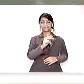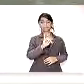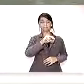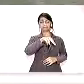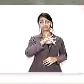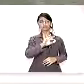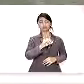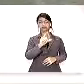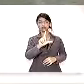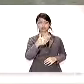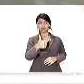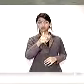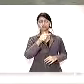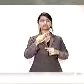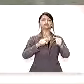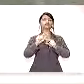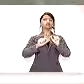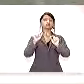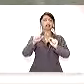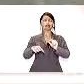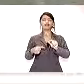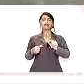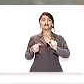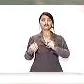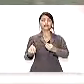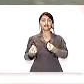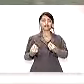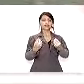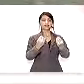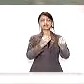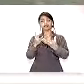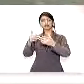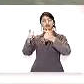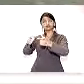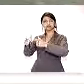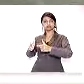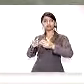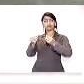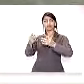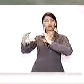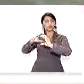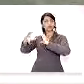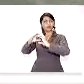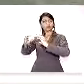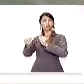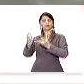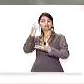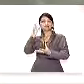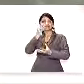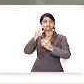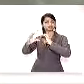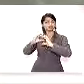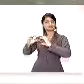L2 objetivo é fornecimento e implantação de sistema de telecomunicação de prolongamento da linha dois